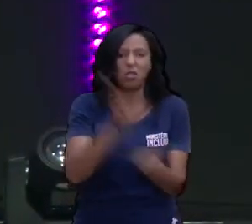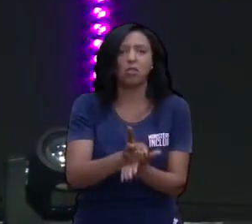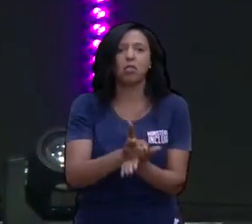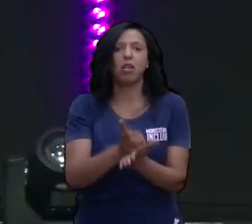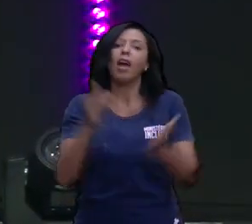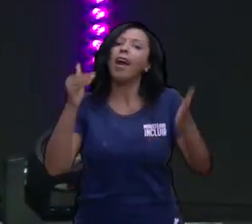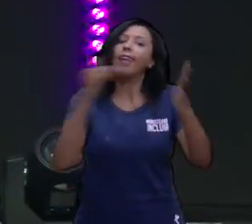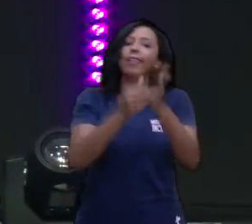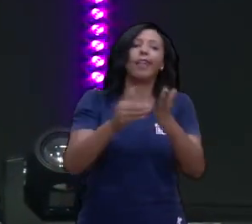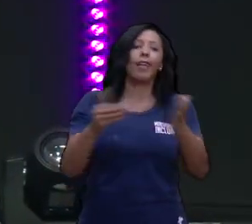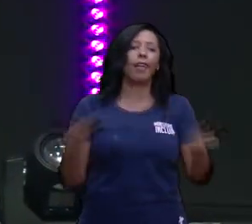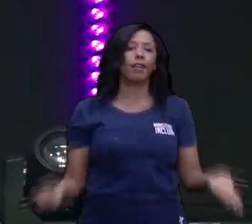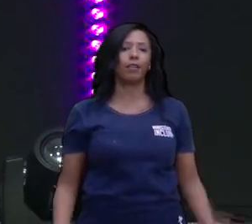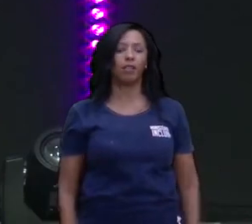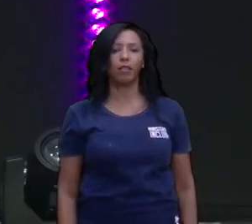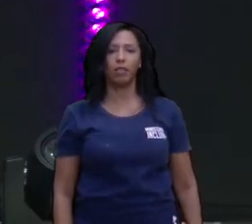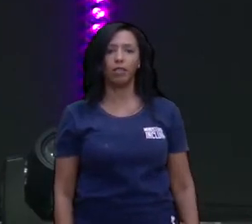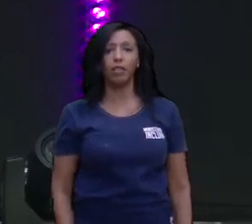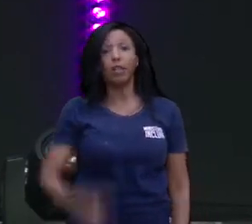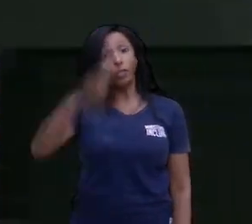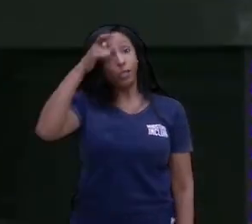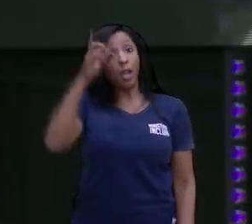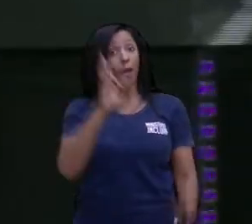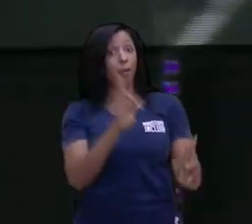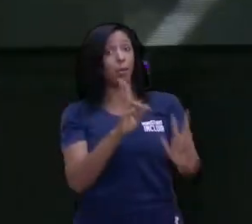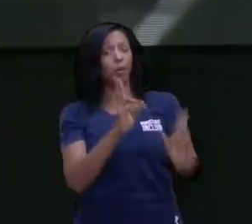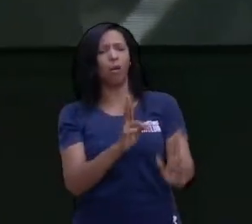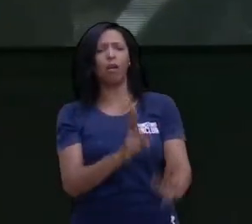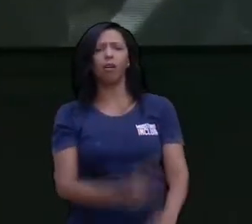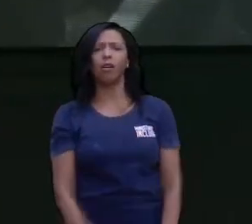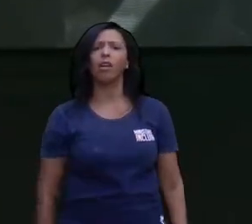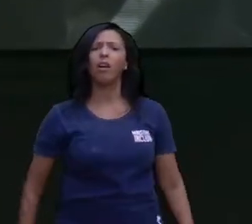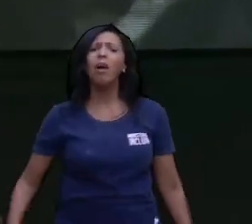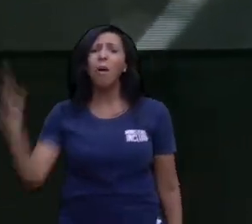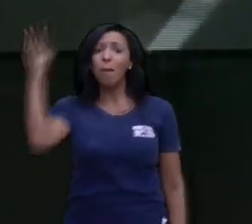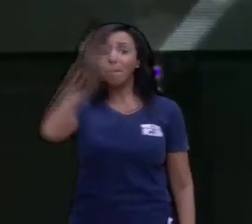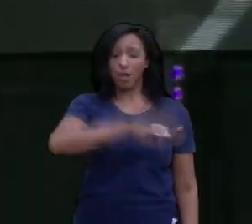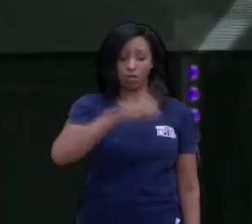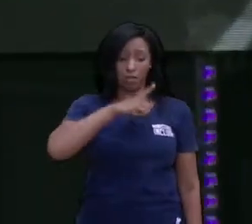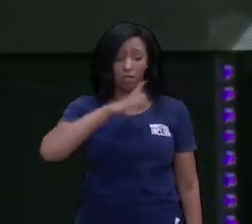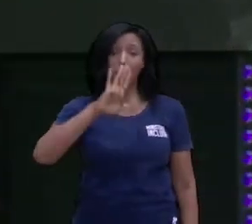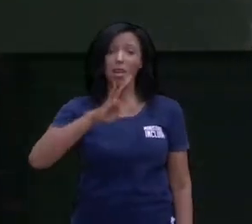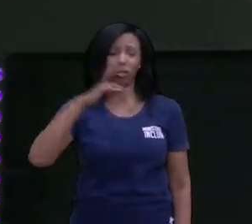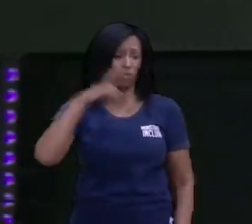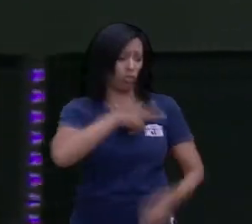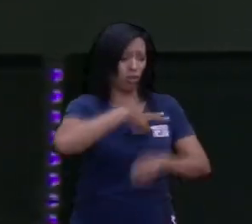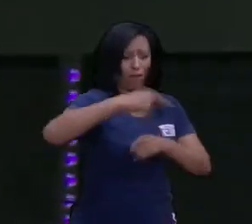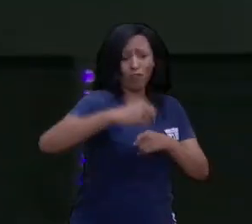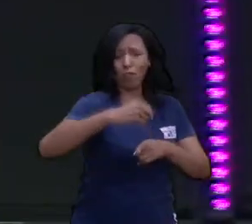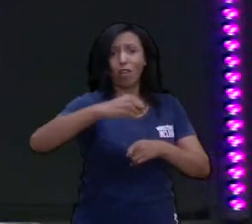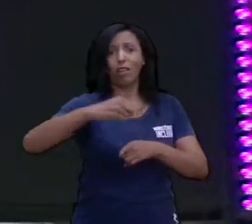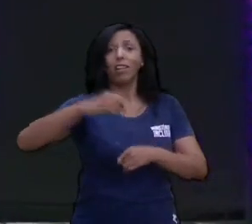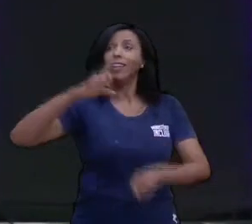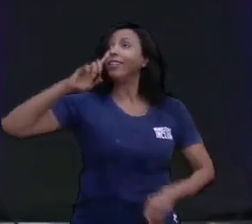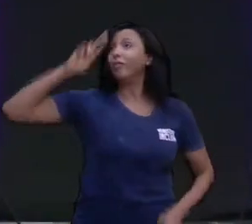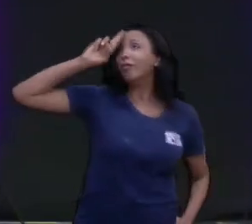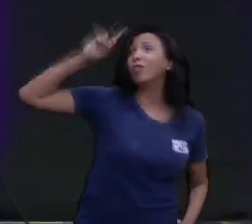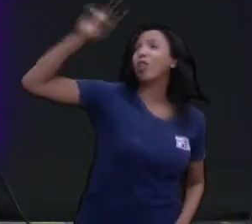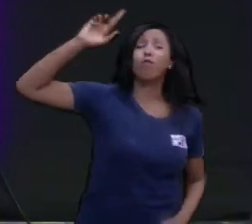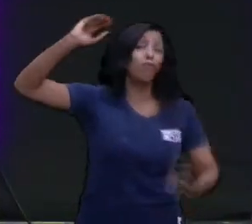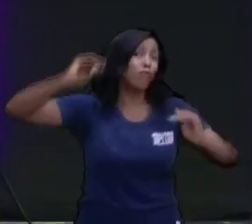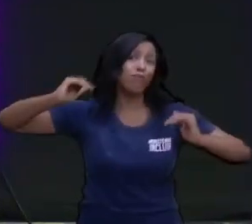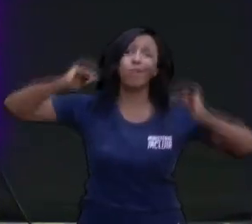tentando persuadir alguém o mal existe mas a vitória do senhor é muito maior